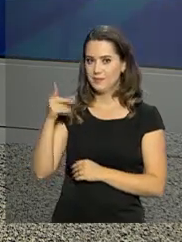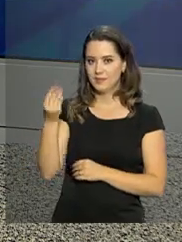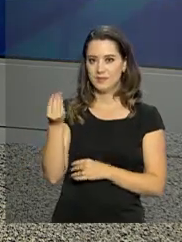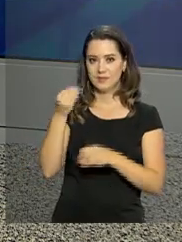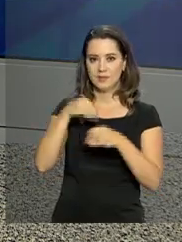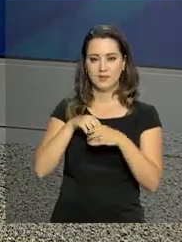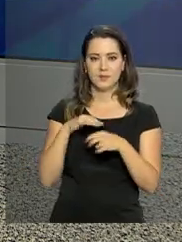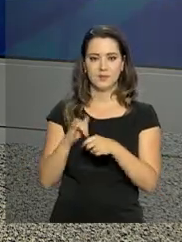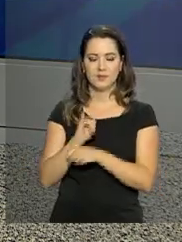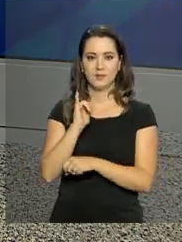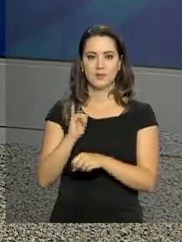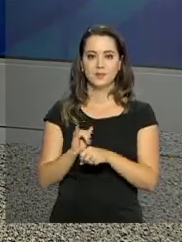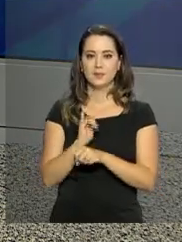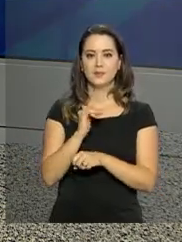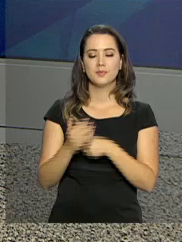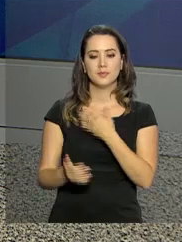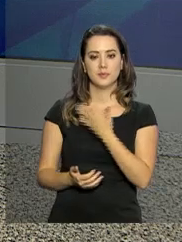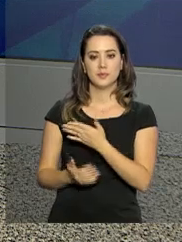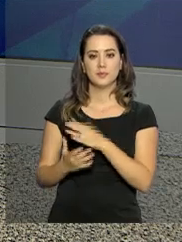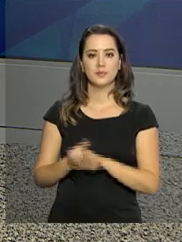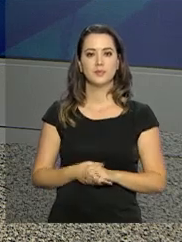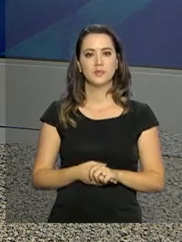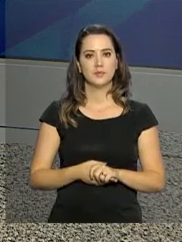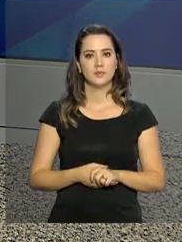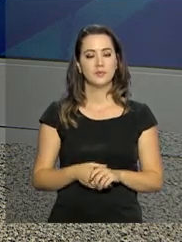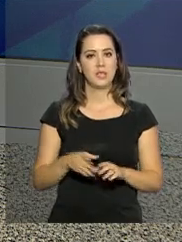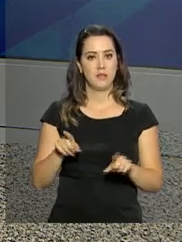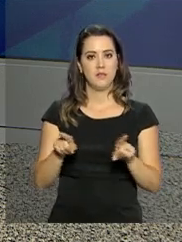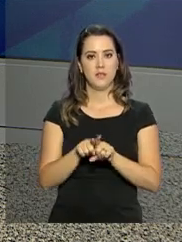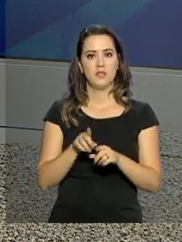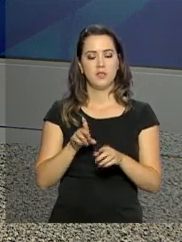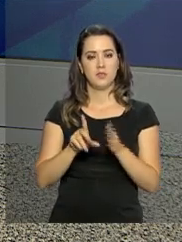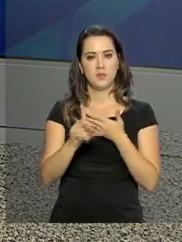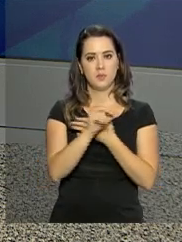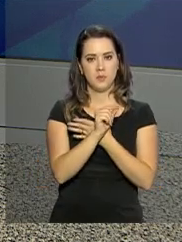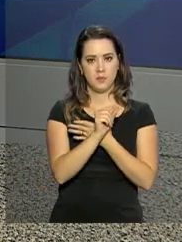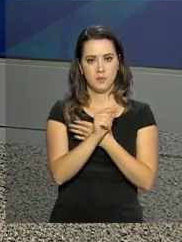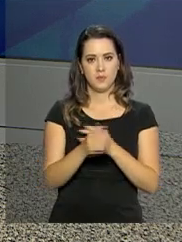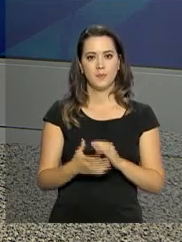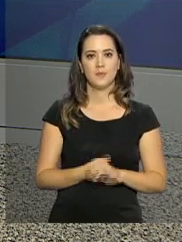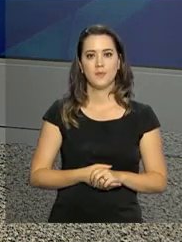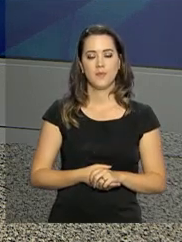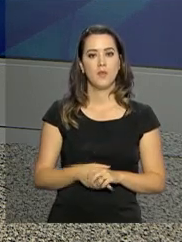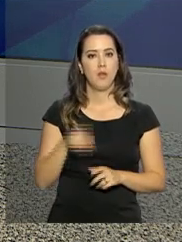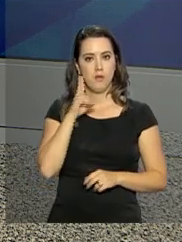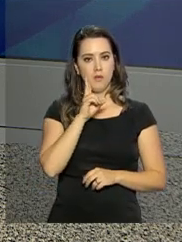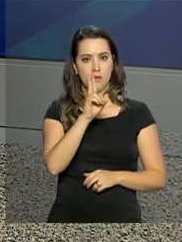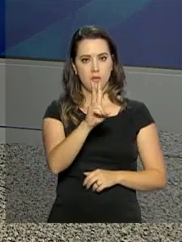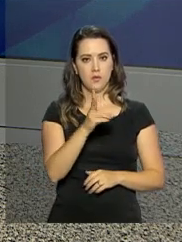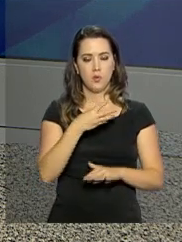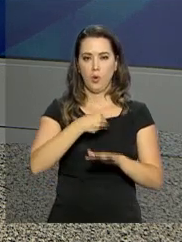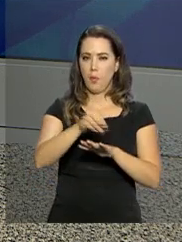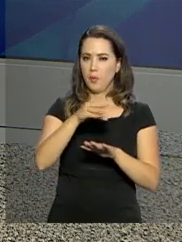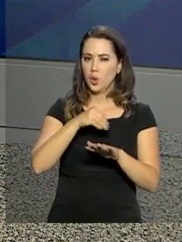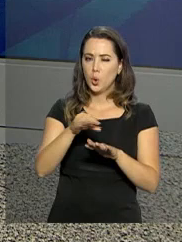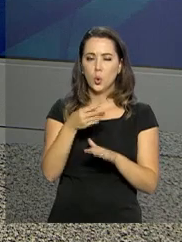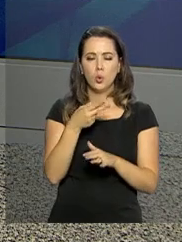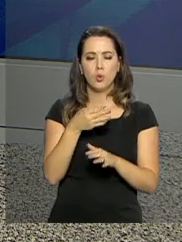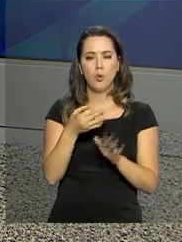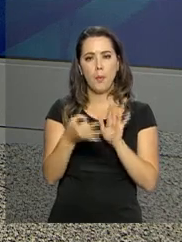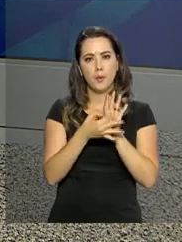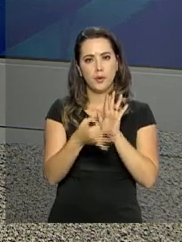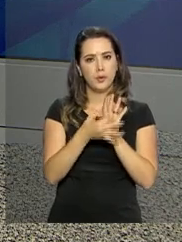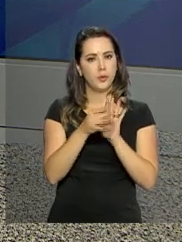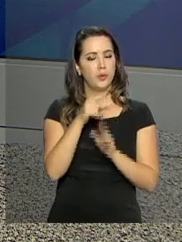Todas as reportagens estão em nosso canal no YouTube. Acesse também o nosso perfil no Twitter. Você pode mandar suas sugestões de